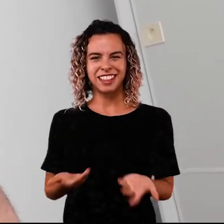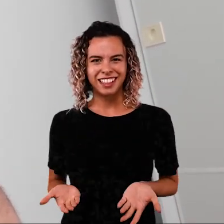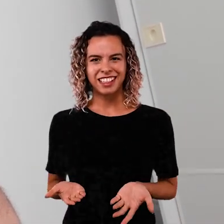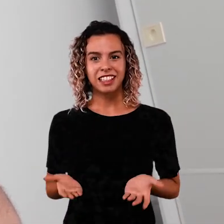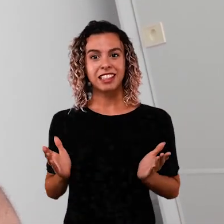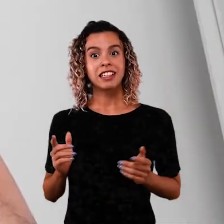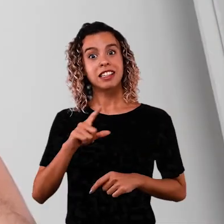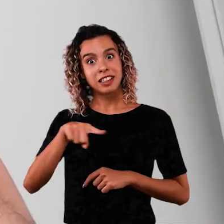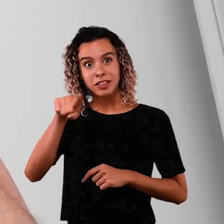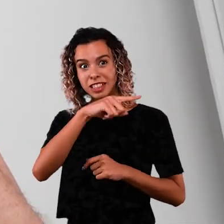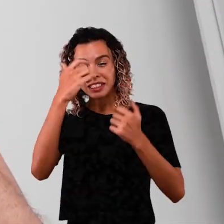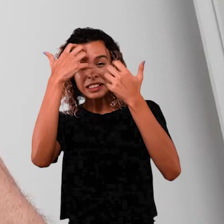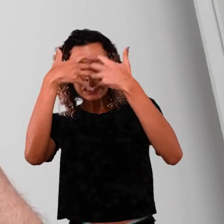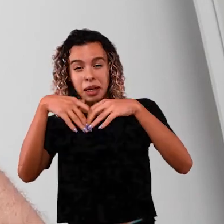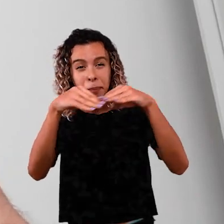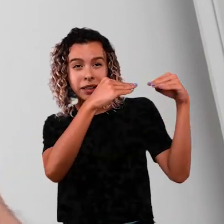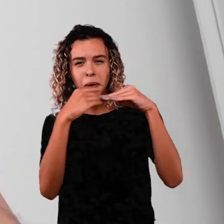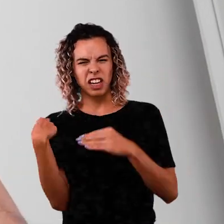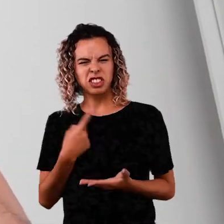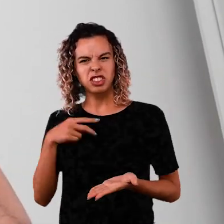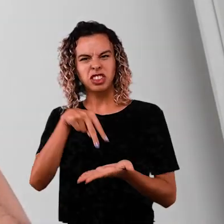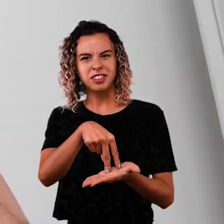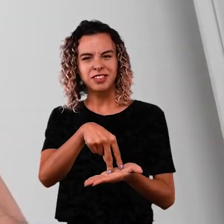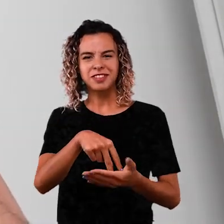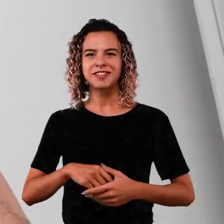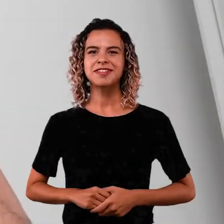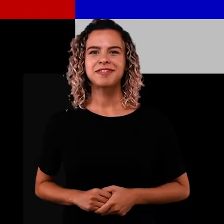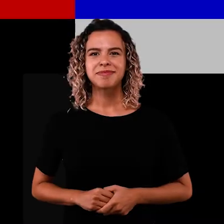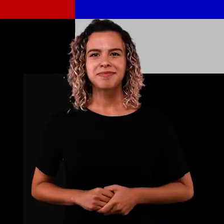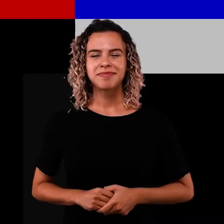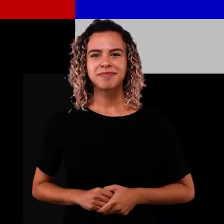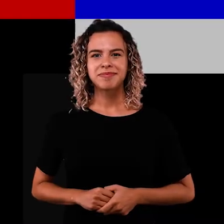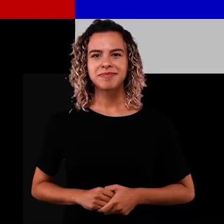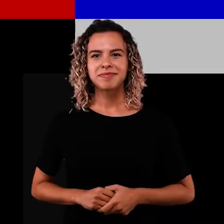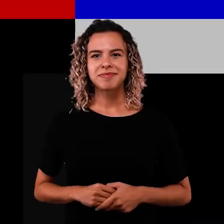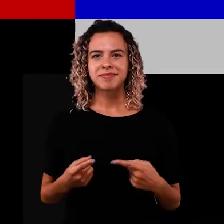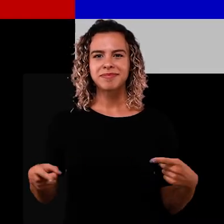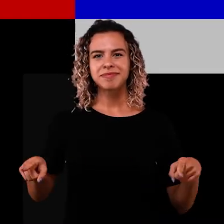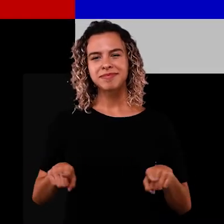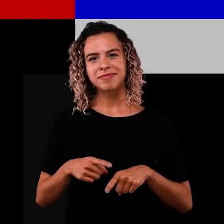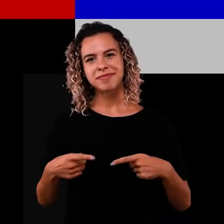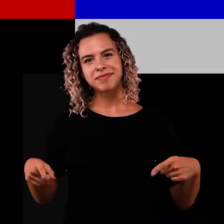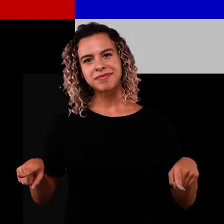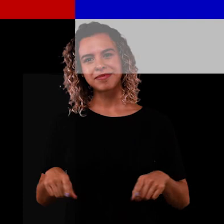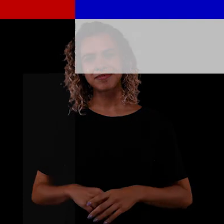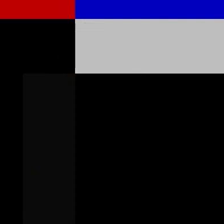superpoderes autísticos. Então, neurotípicos, tomem cuidado, tá? A gente tá chegando. Barras coloridas. Enquanto falavam,